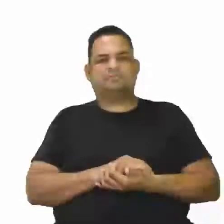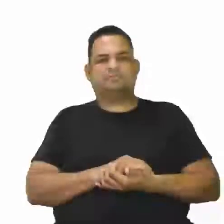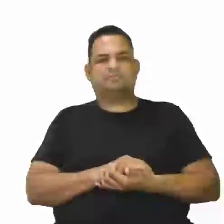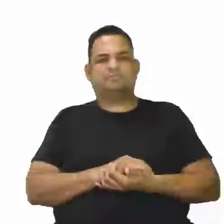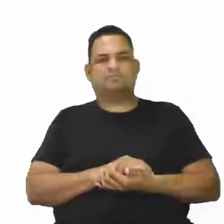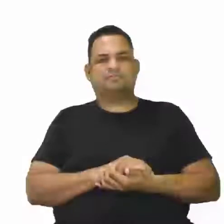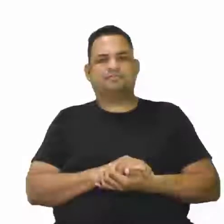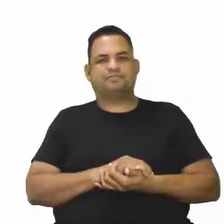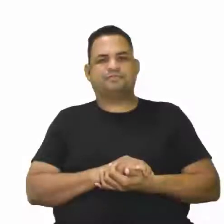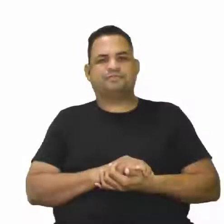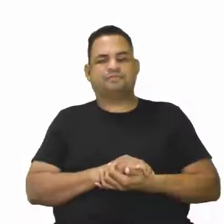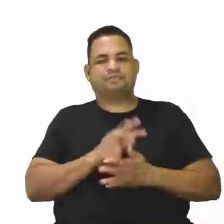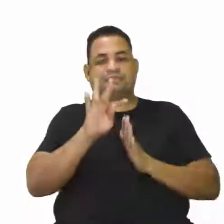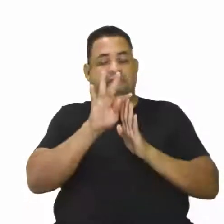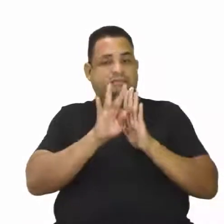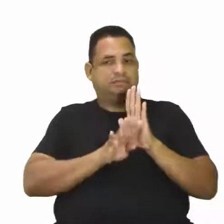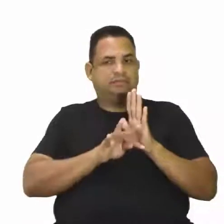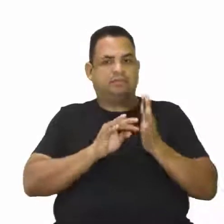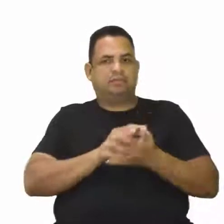Vamos lá, outro mais texto. Um textão.